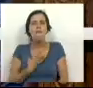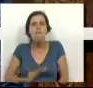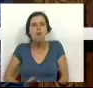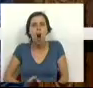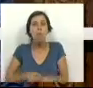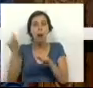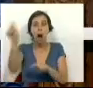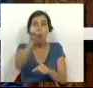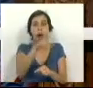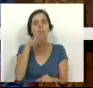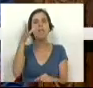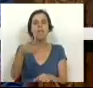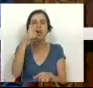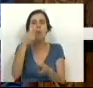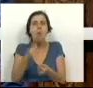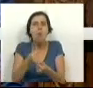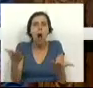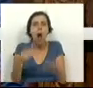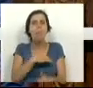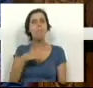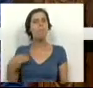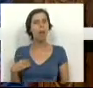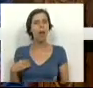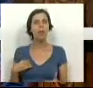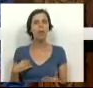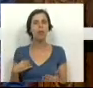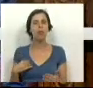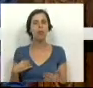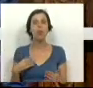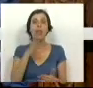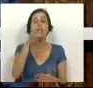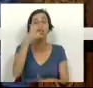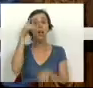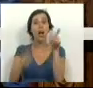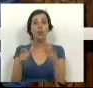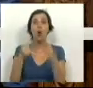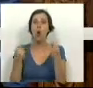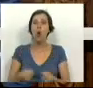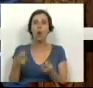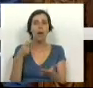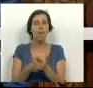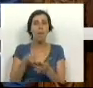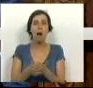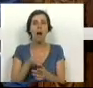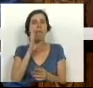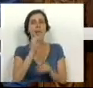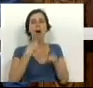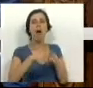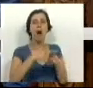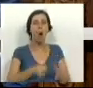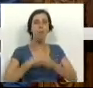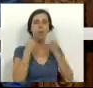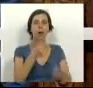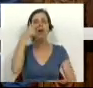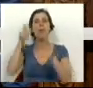fome, para dizer às pessoas que não têm dinheiro para dizer às pessoas que não conseguem pagar as suas prestações ao banco, para